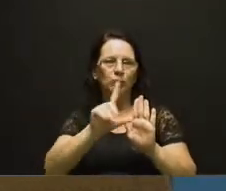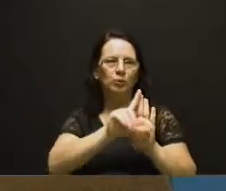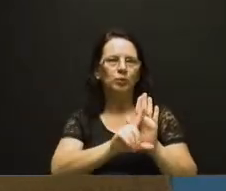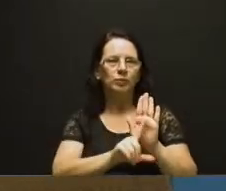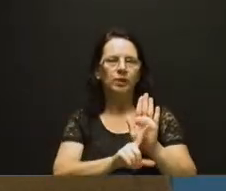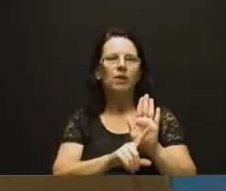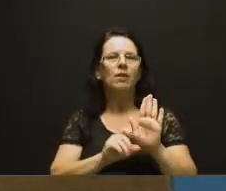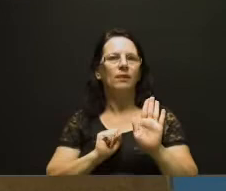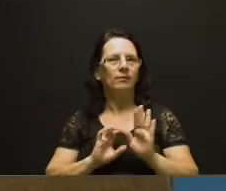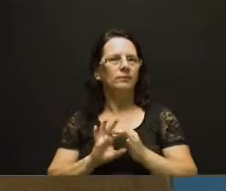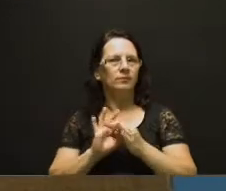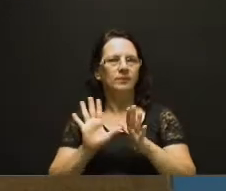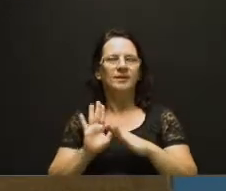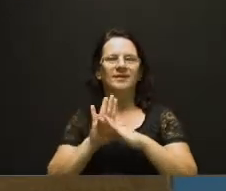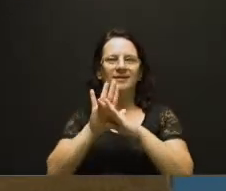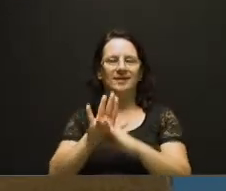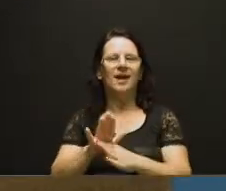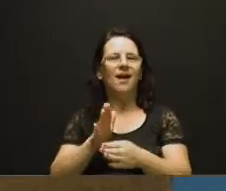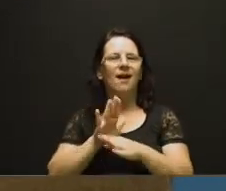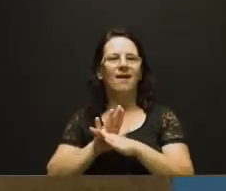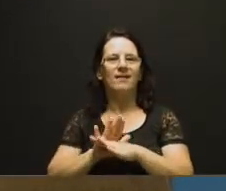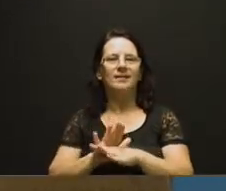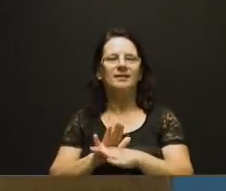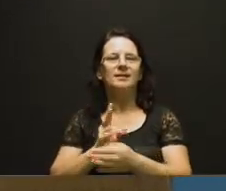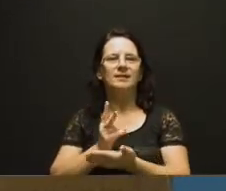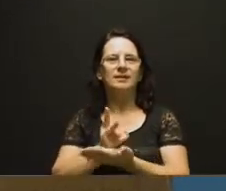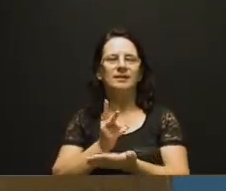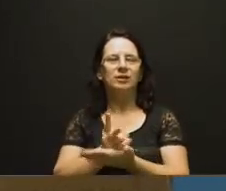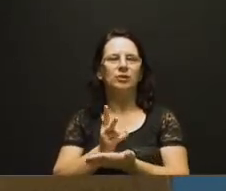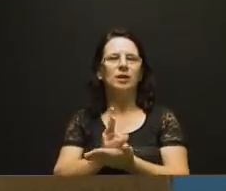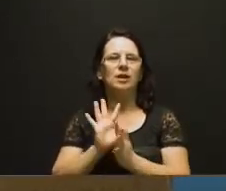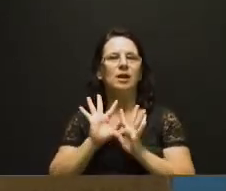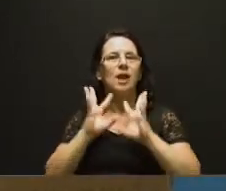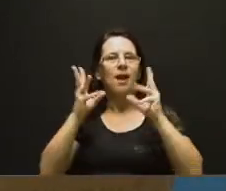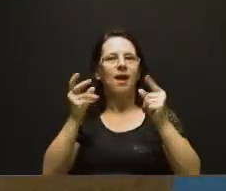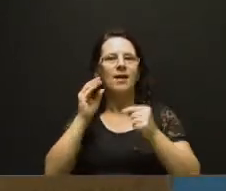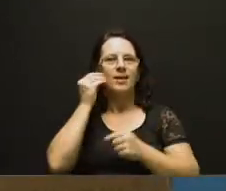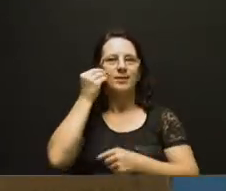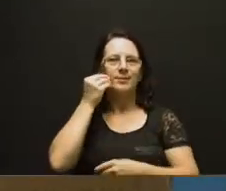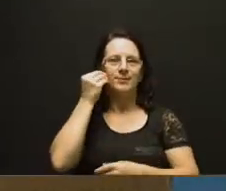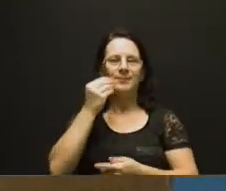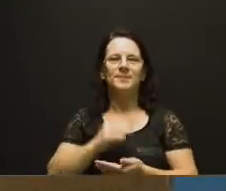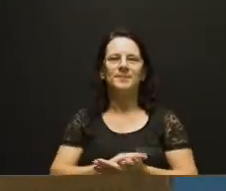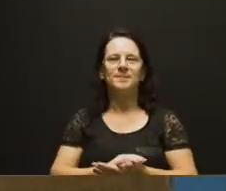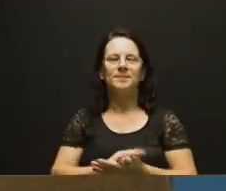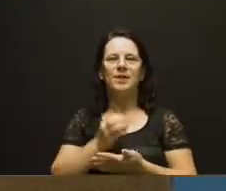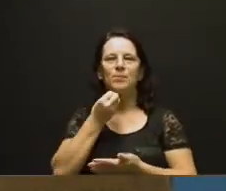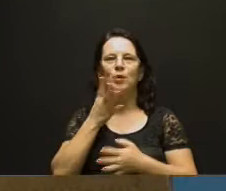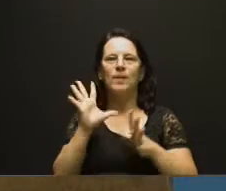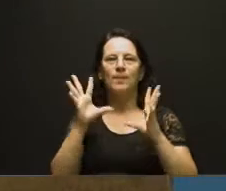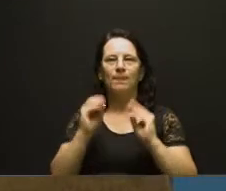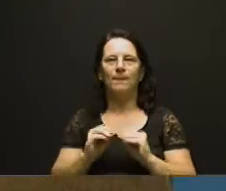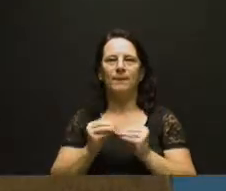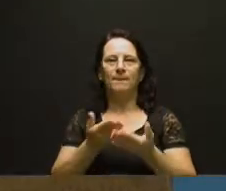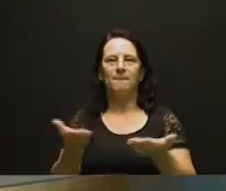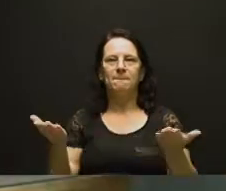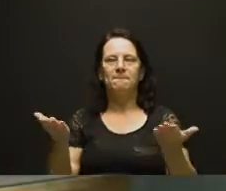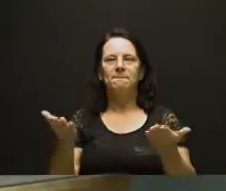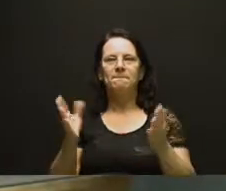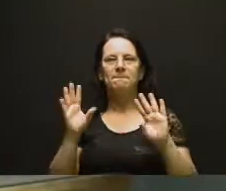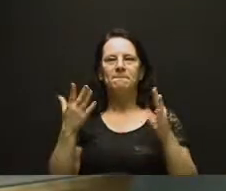lei a gente está aí a gente colaborar somá e tentar resolver essa situação boa noite a todos